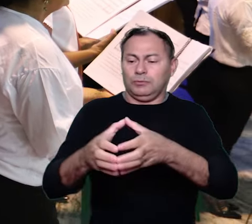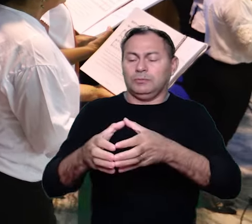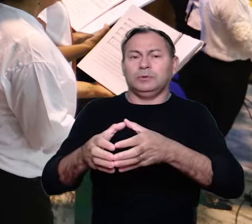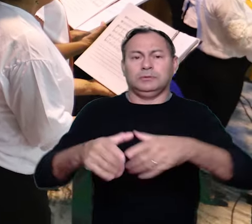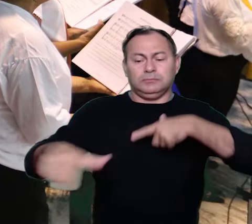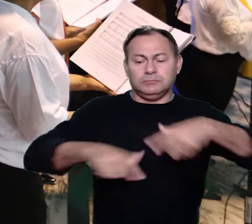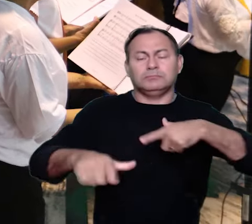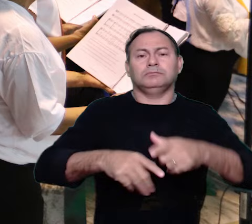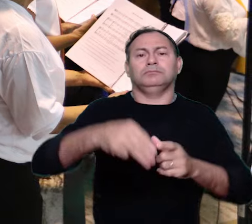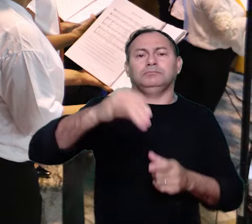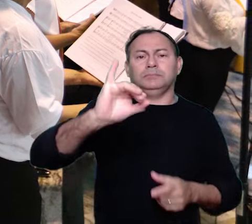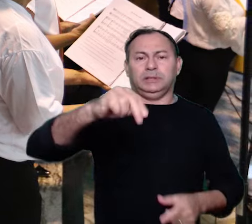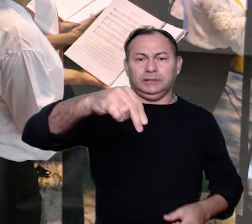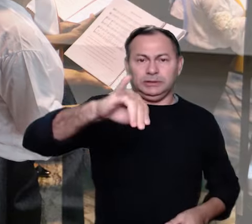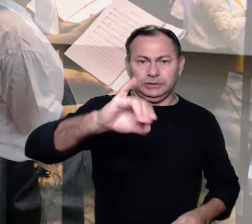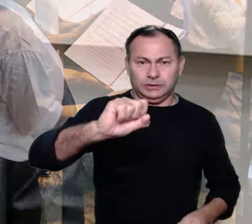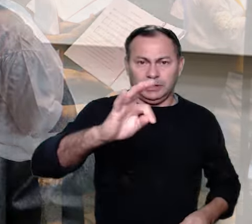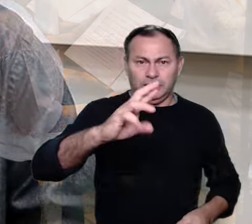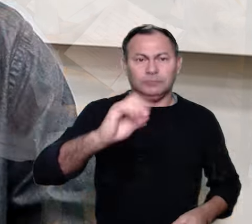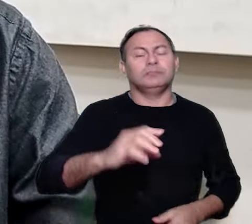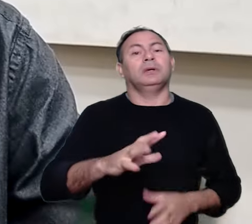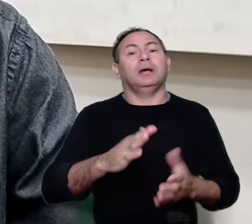um ministério.